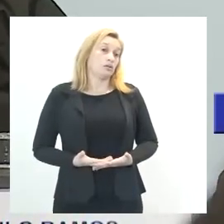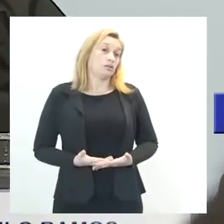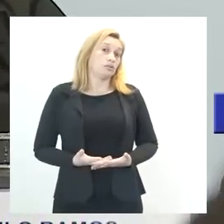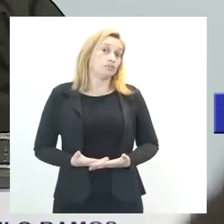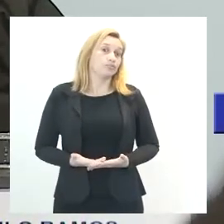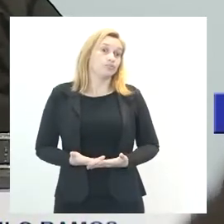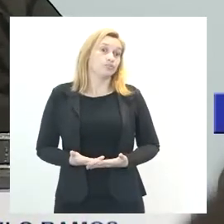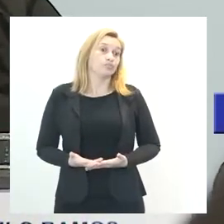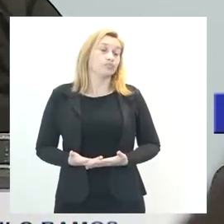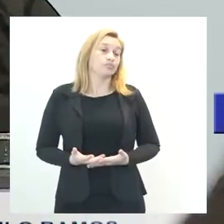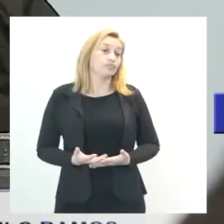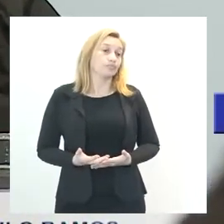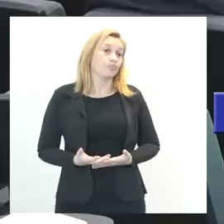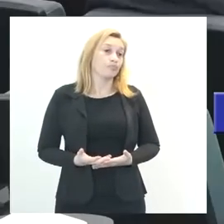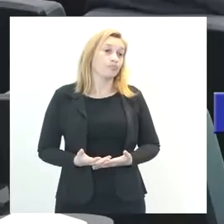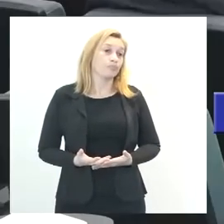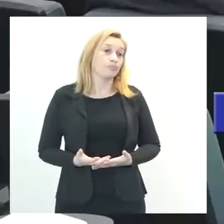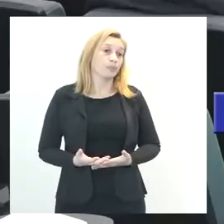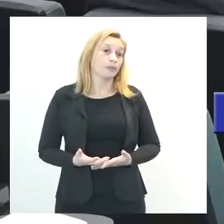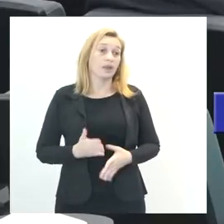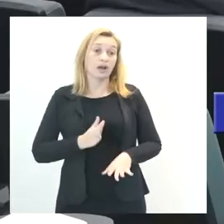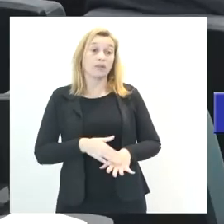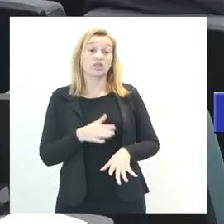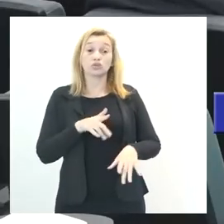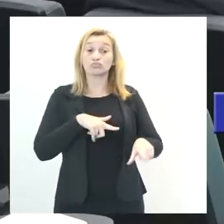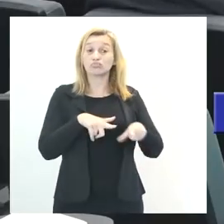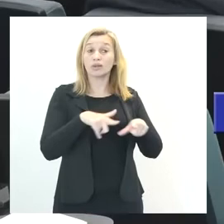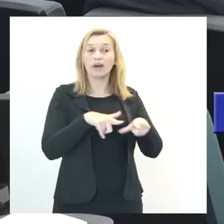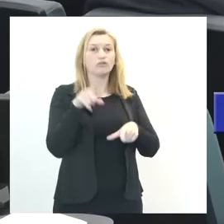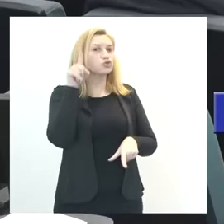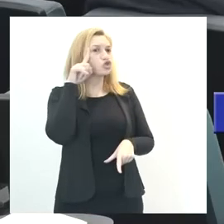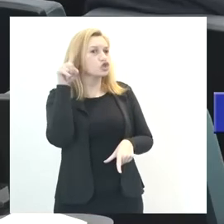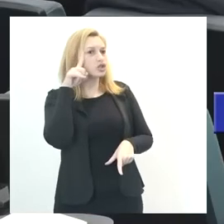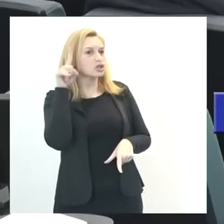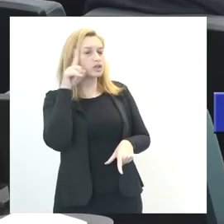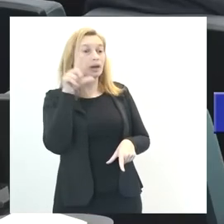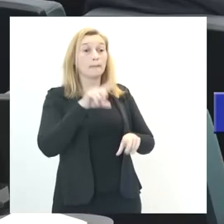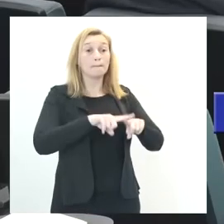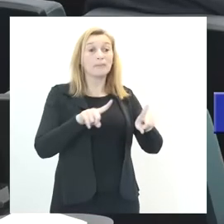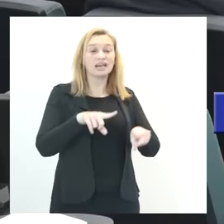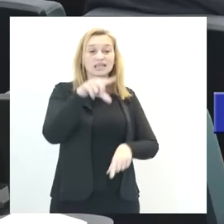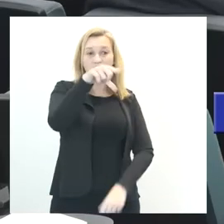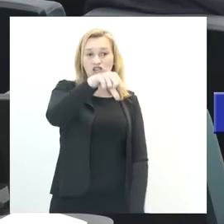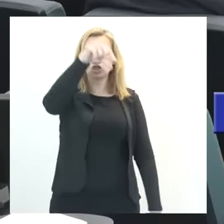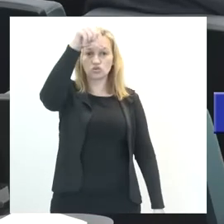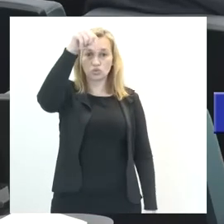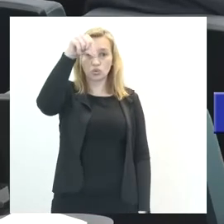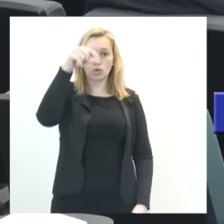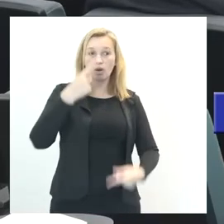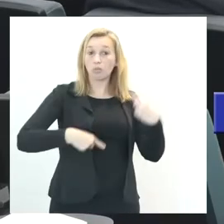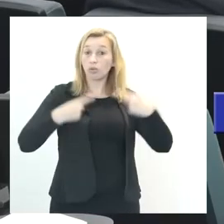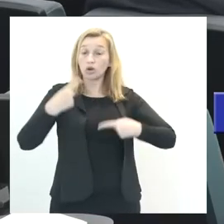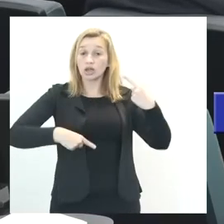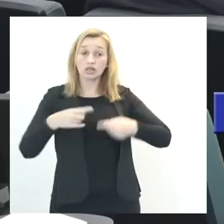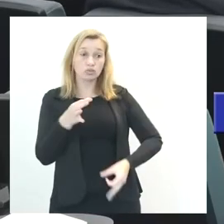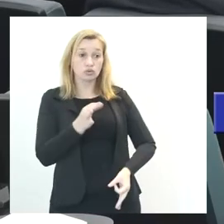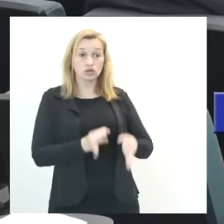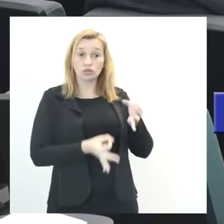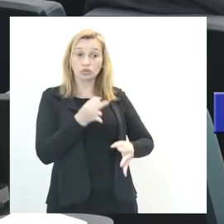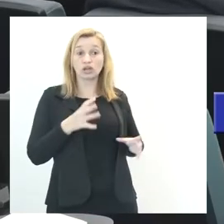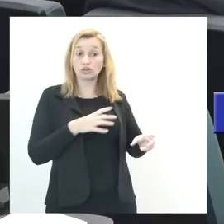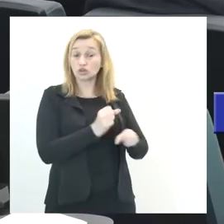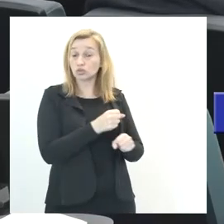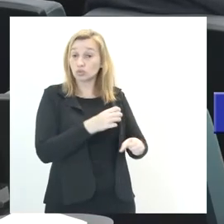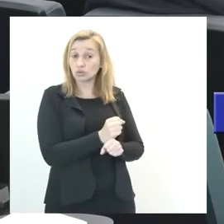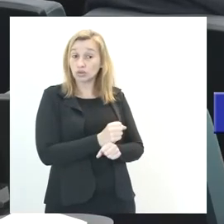mais do trabalho diário nas decisões políticas e o Tribunal de Contas e um órgão